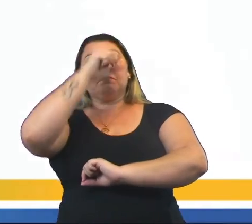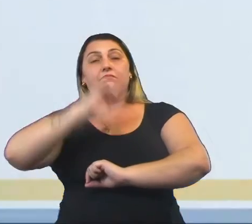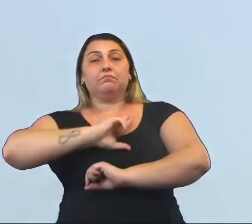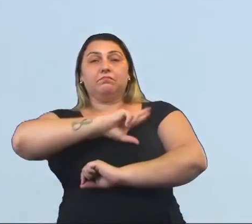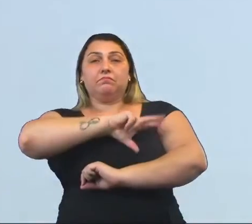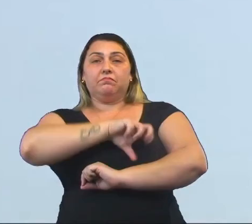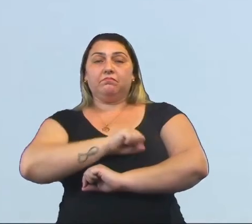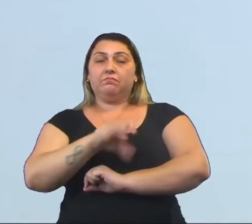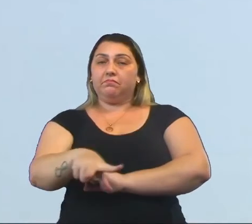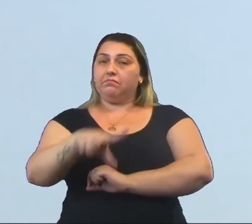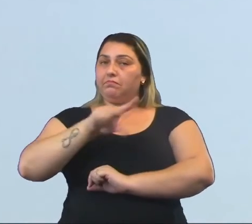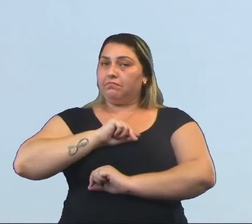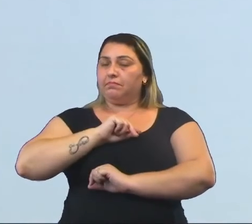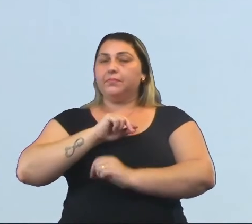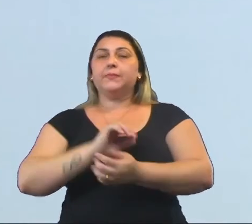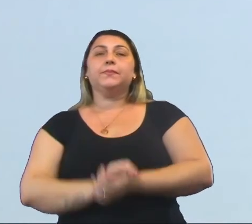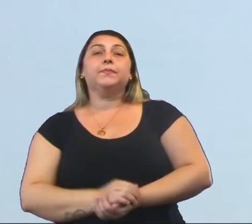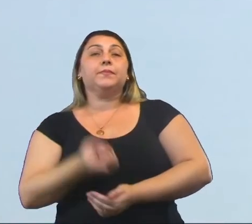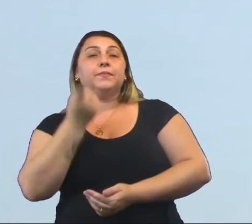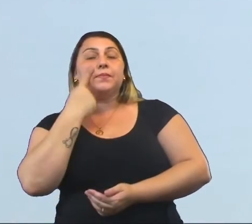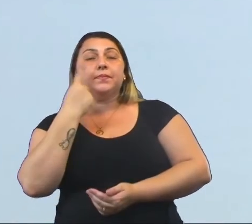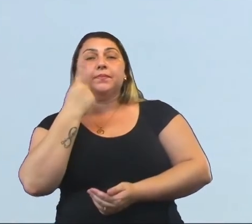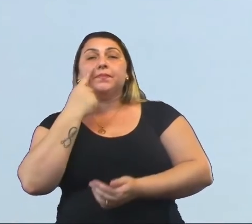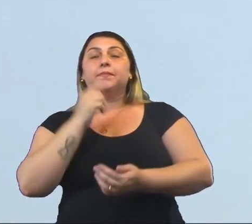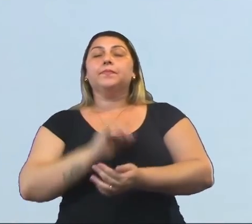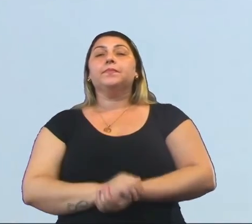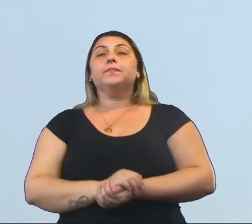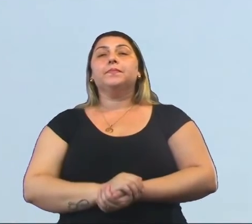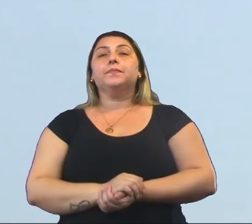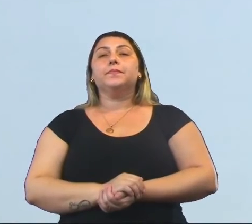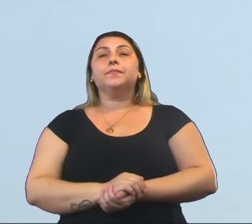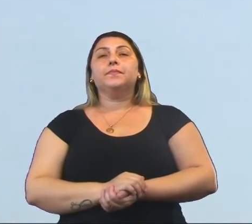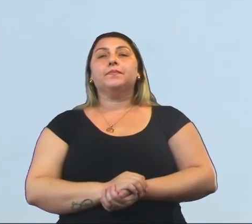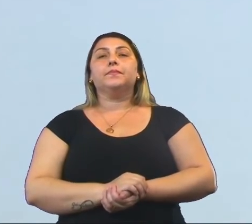romantismo português? Então vamos lá.